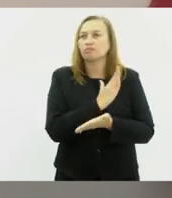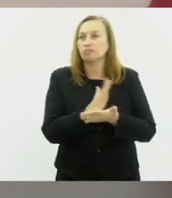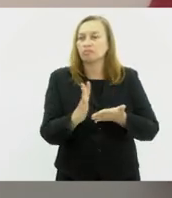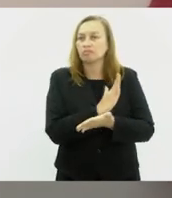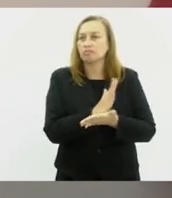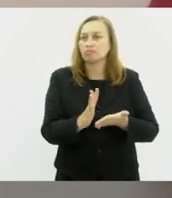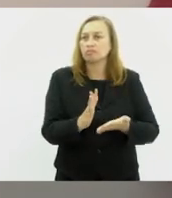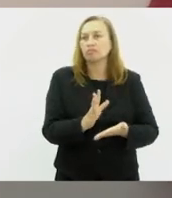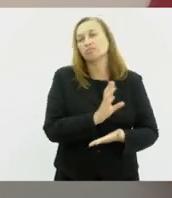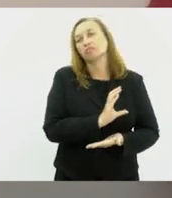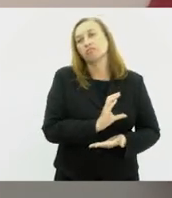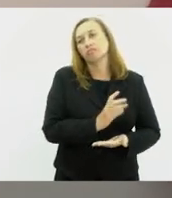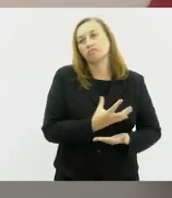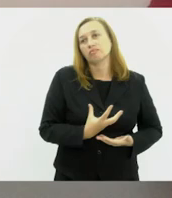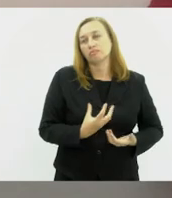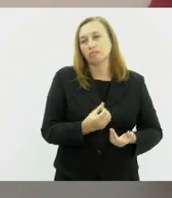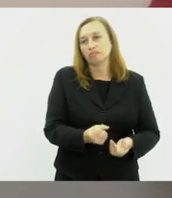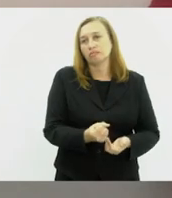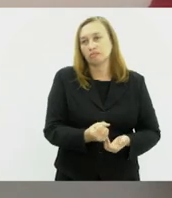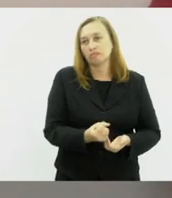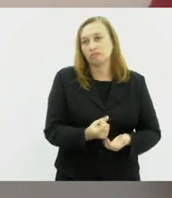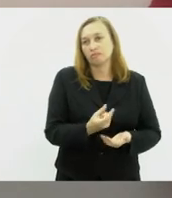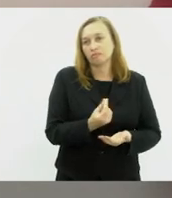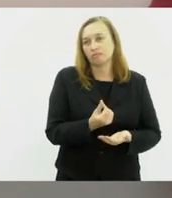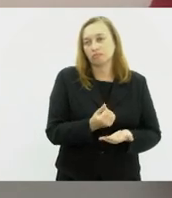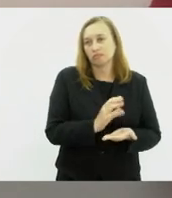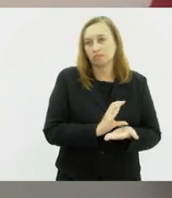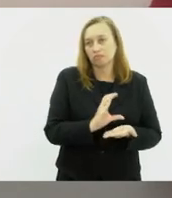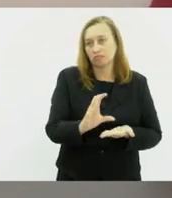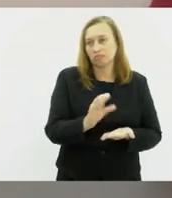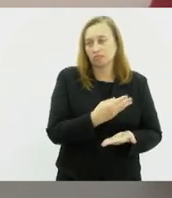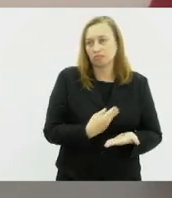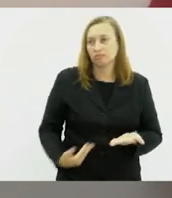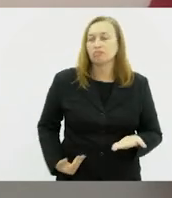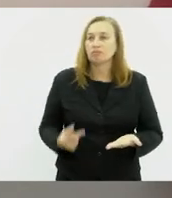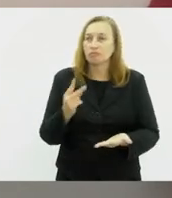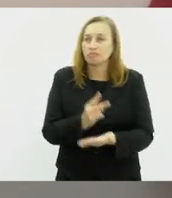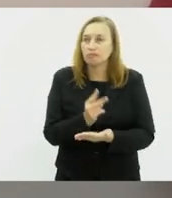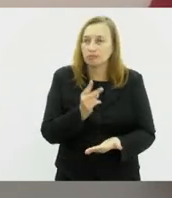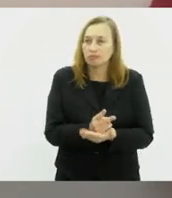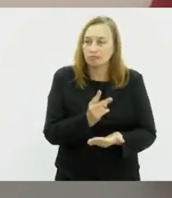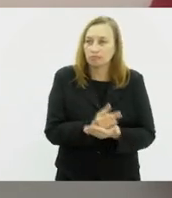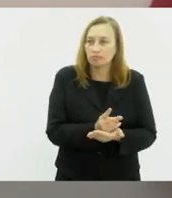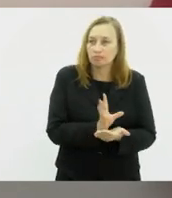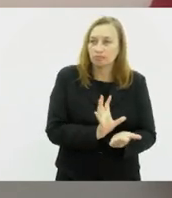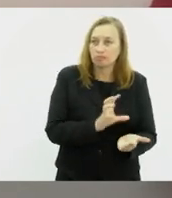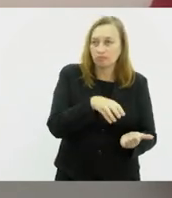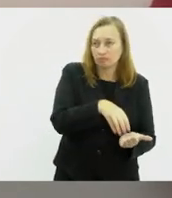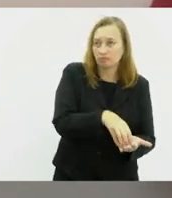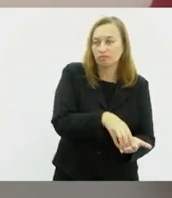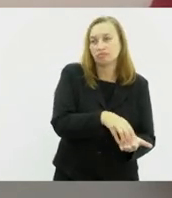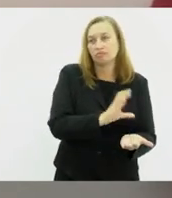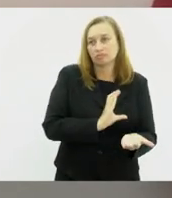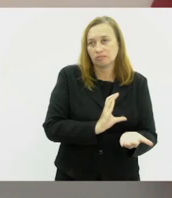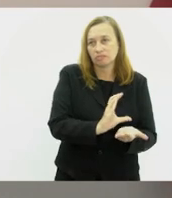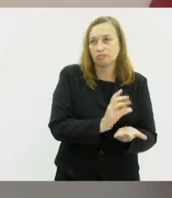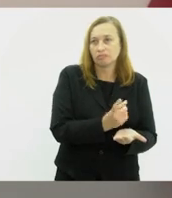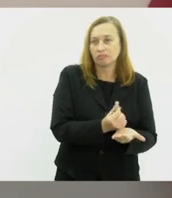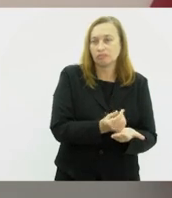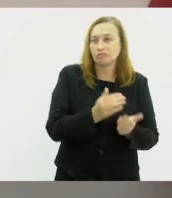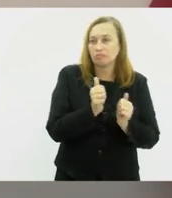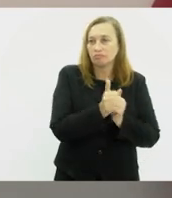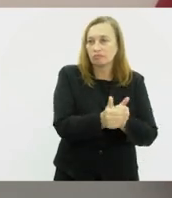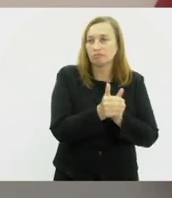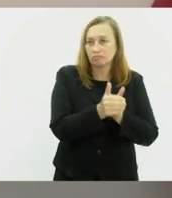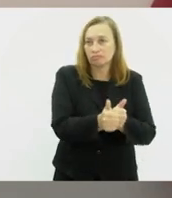financiamento público Então a nossa pesquisa mostrou que mesmo as entidades que estão aptas a receber financiamento público elas seguem